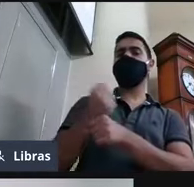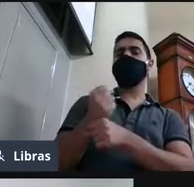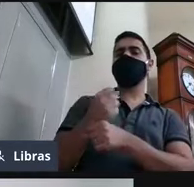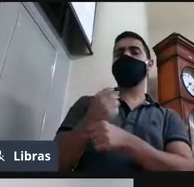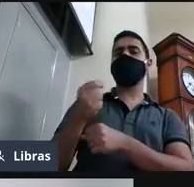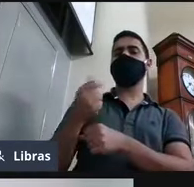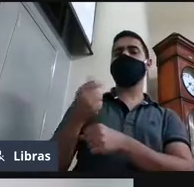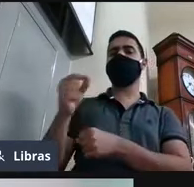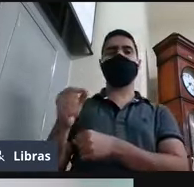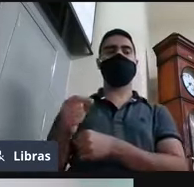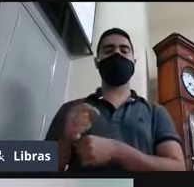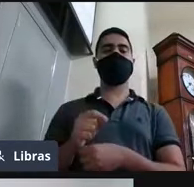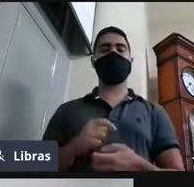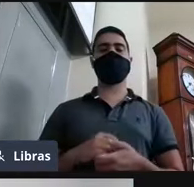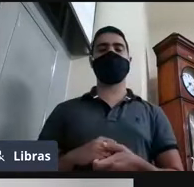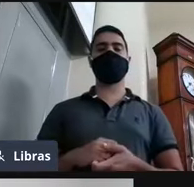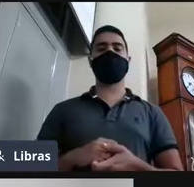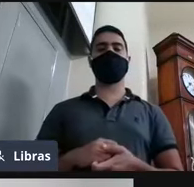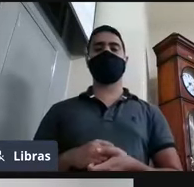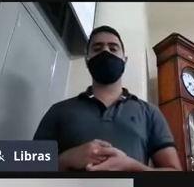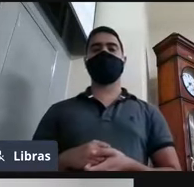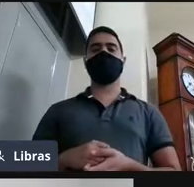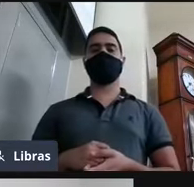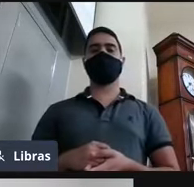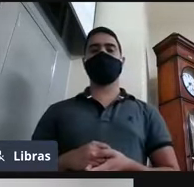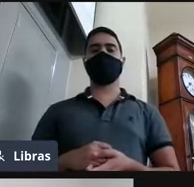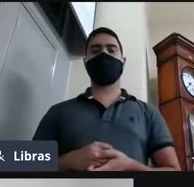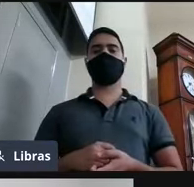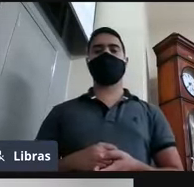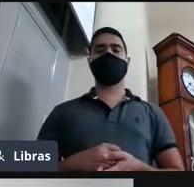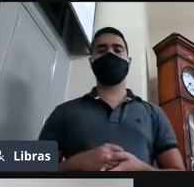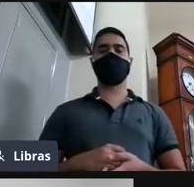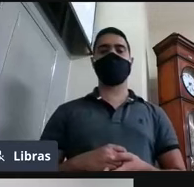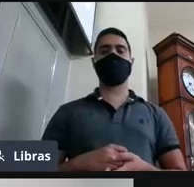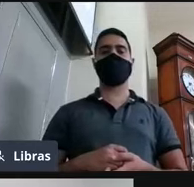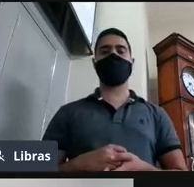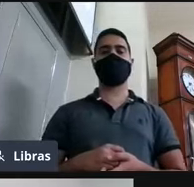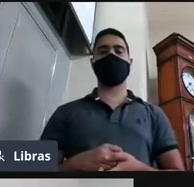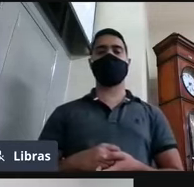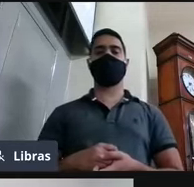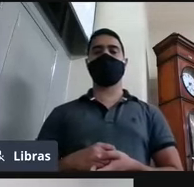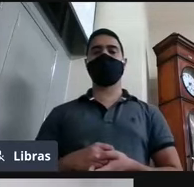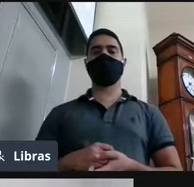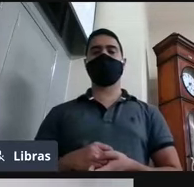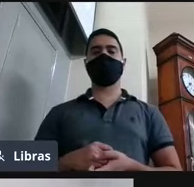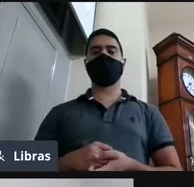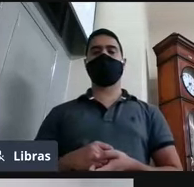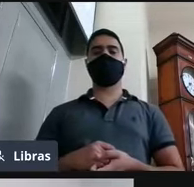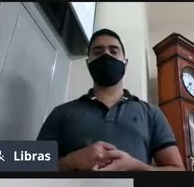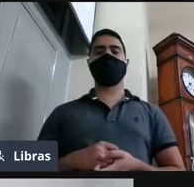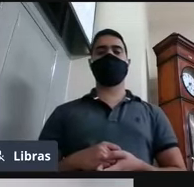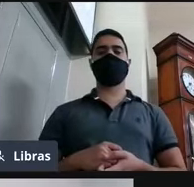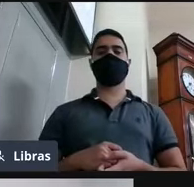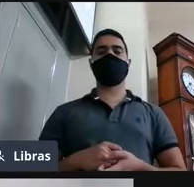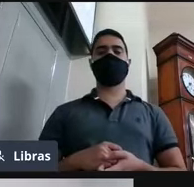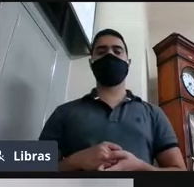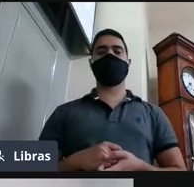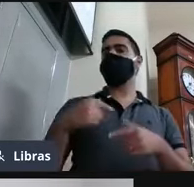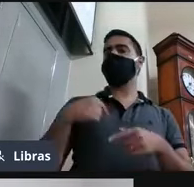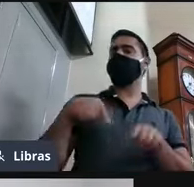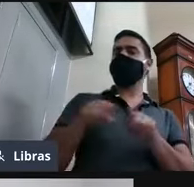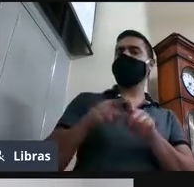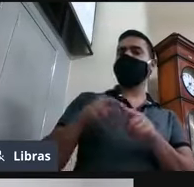que nós estamos votando a conta de 2018, a situação é muito diferente, muito. Por mais que meus